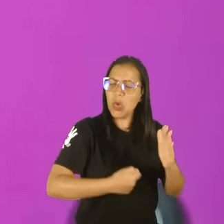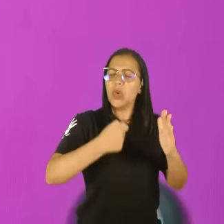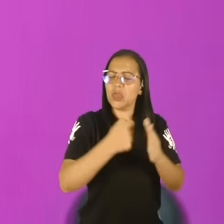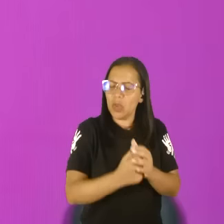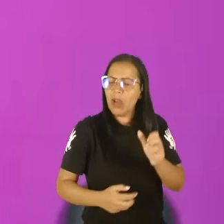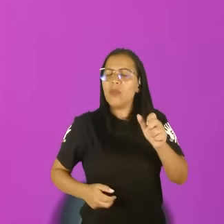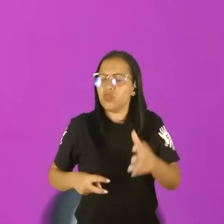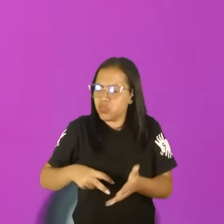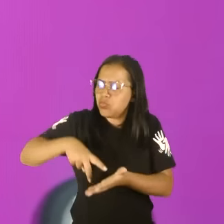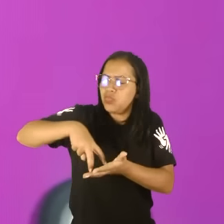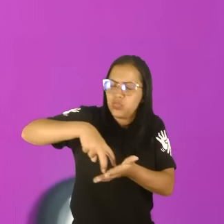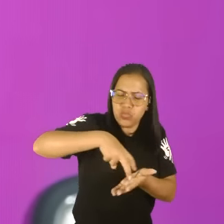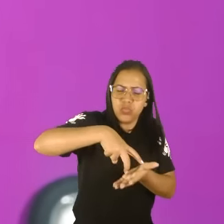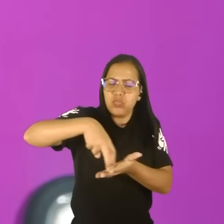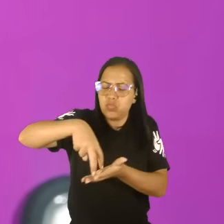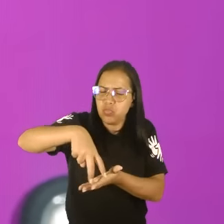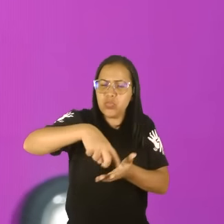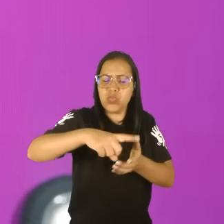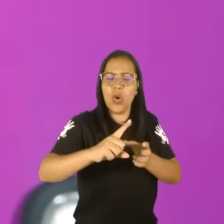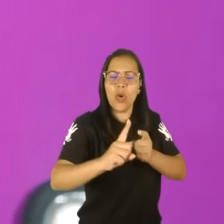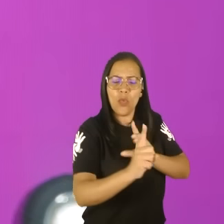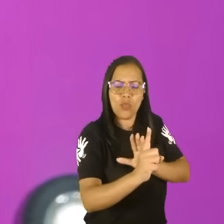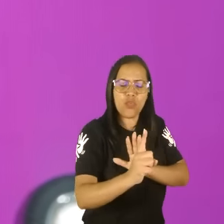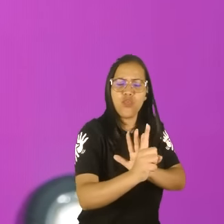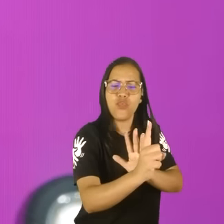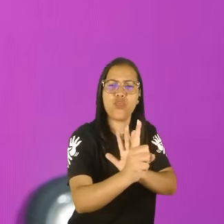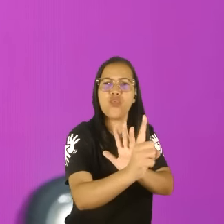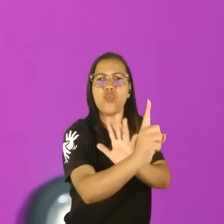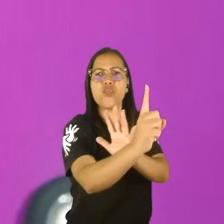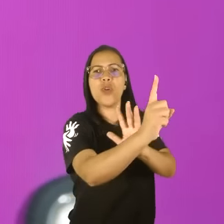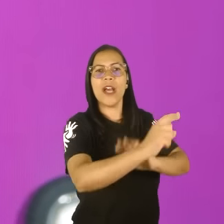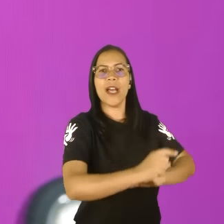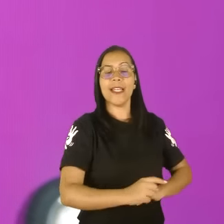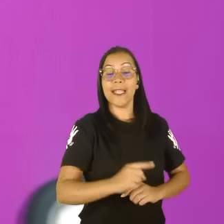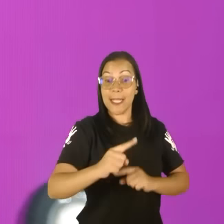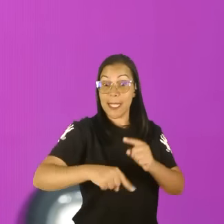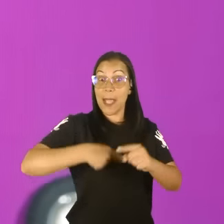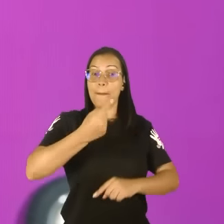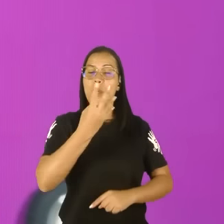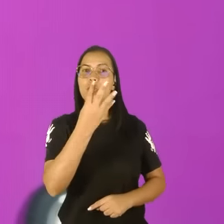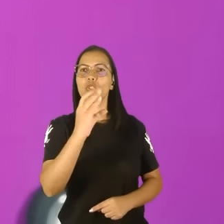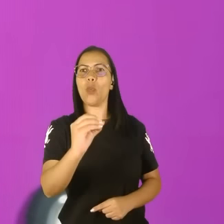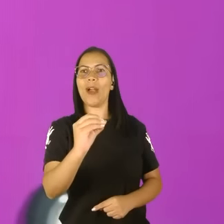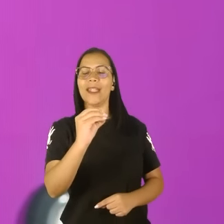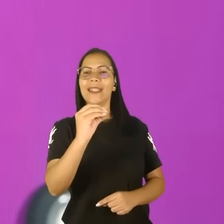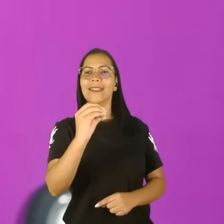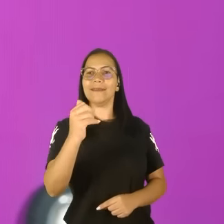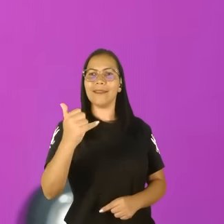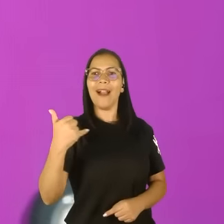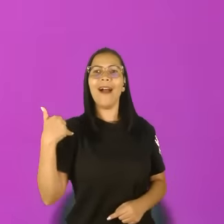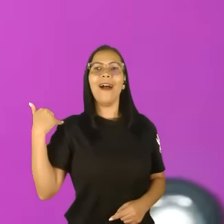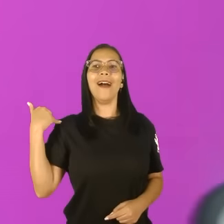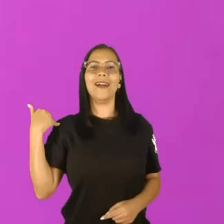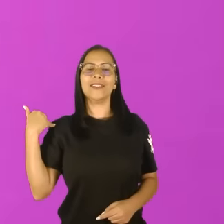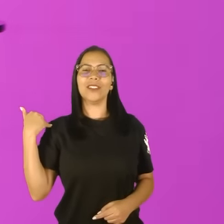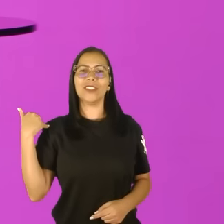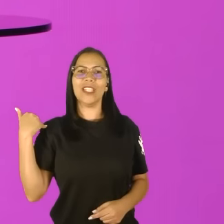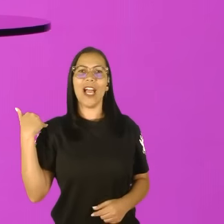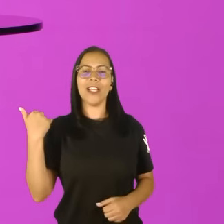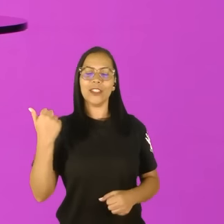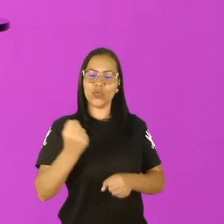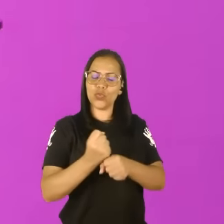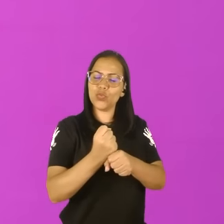Davi agora precisa fugir do rei Saul, um rei que Deus condenou. Deus condenou Saul. O chamado de